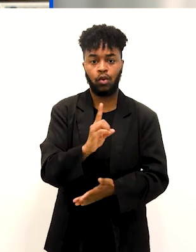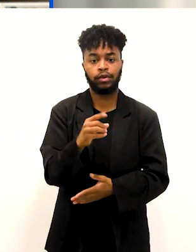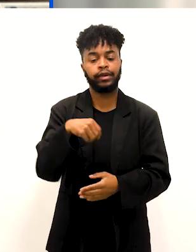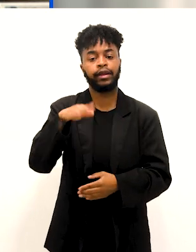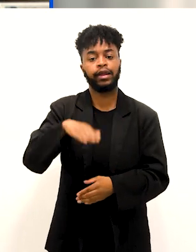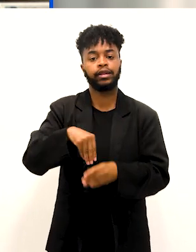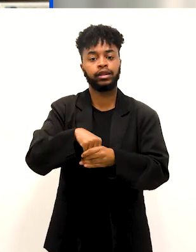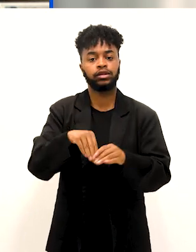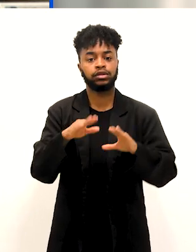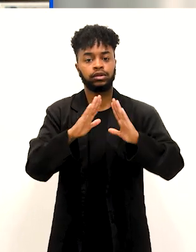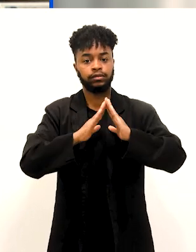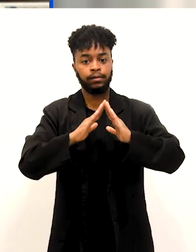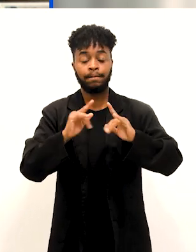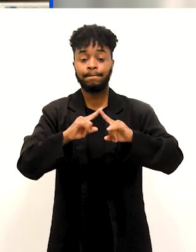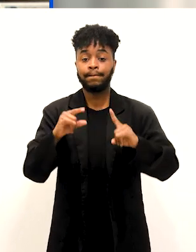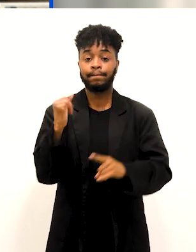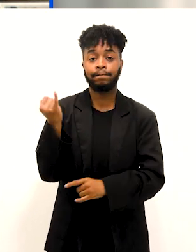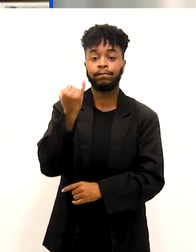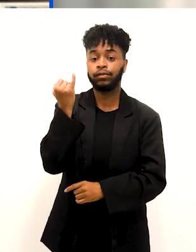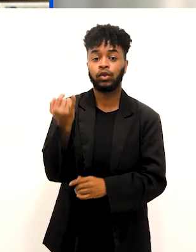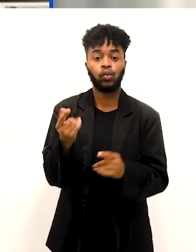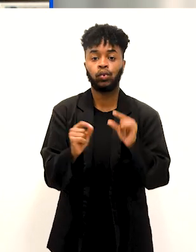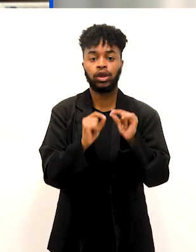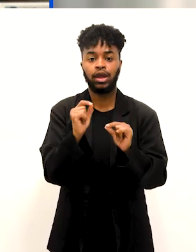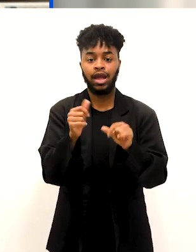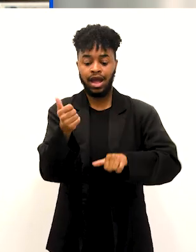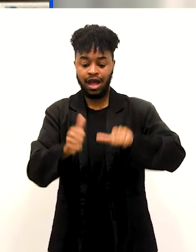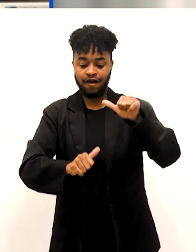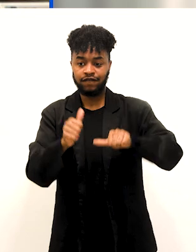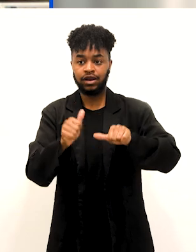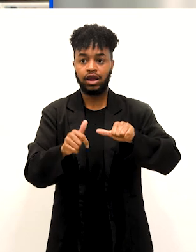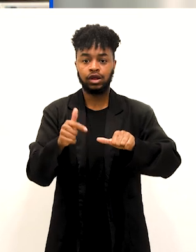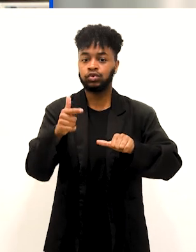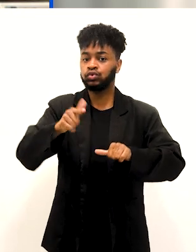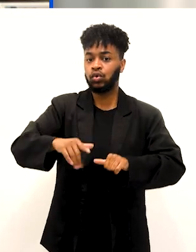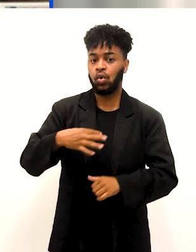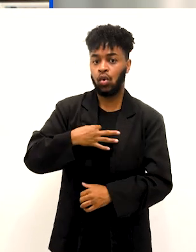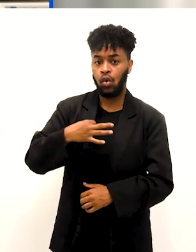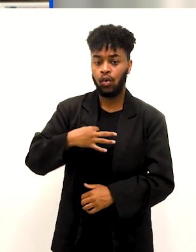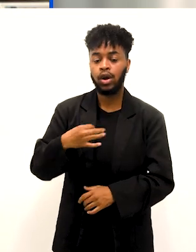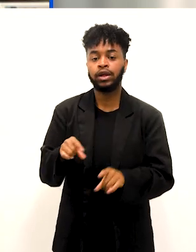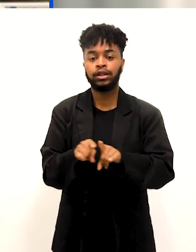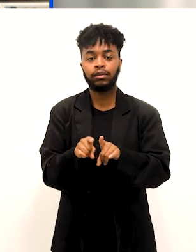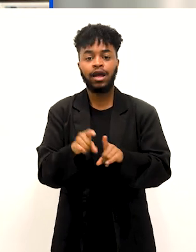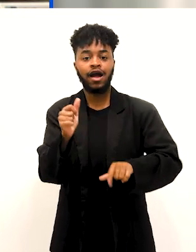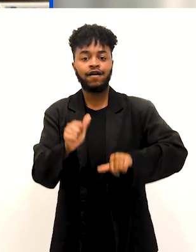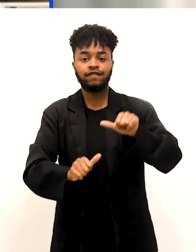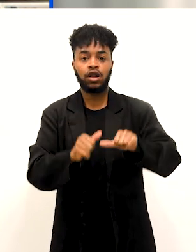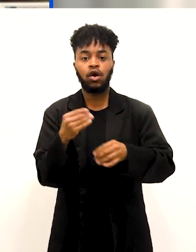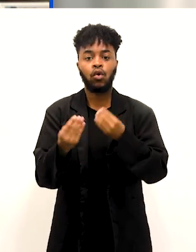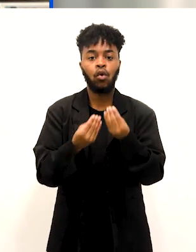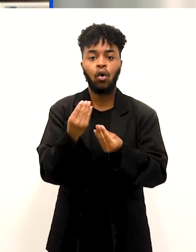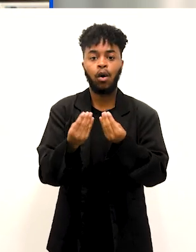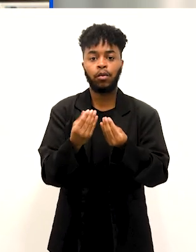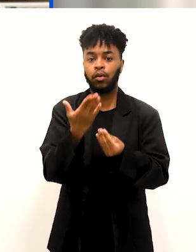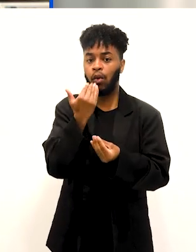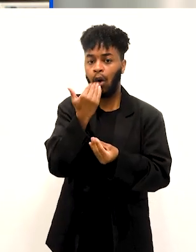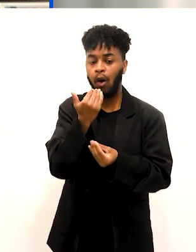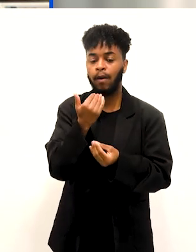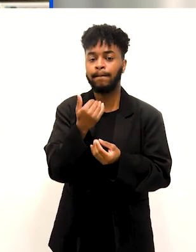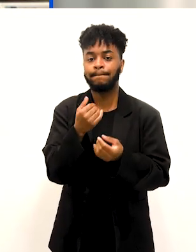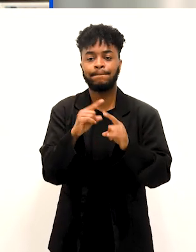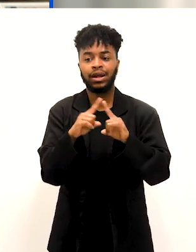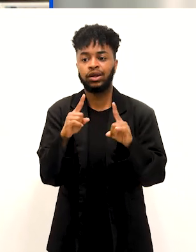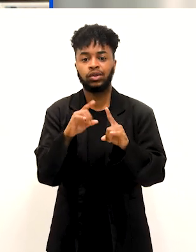lar. Então, eu acho que um passo importante é reavaliar vestuário. Outro passo importante é reavaliar a maneira como você se alimenta,